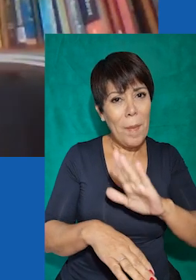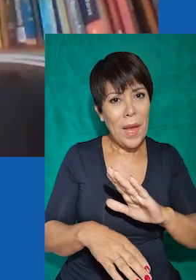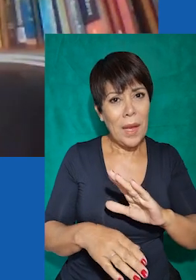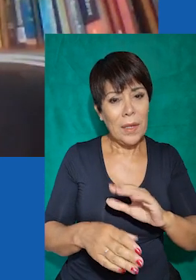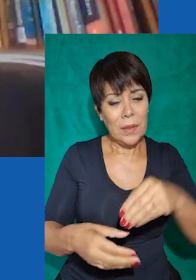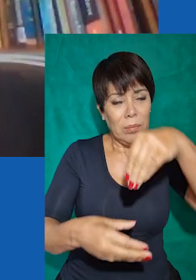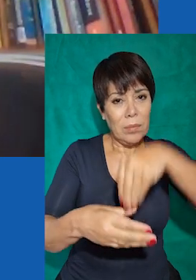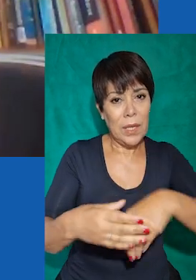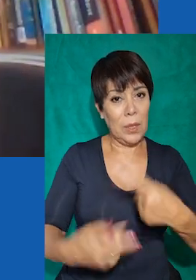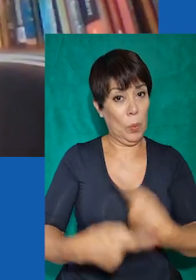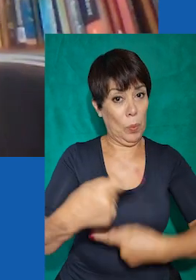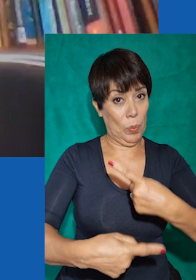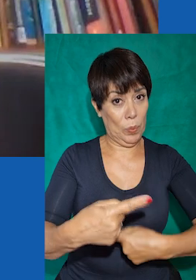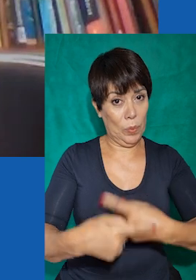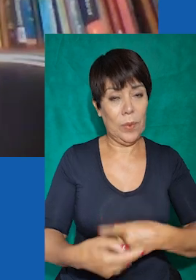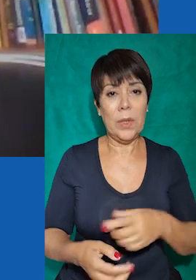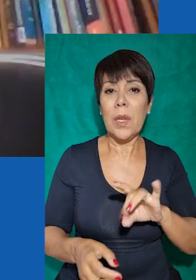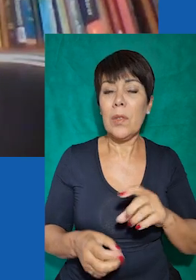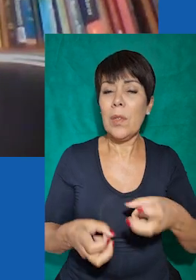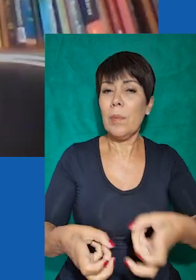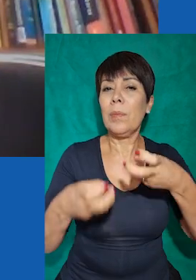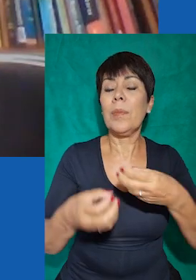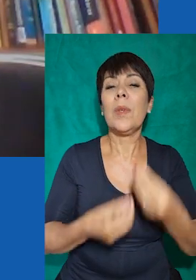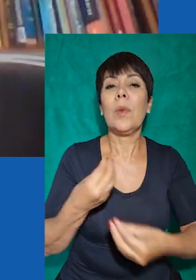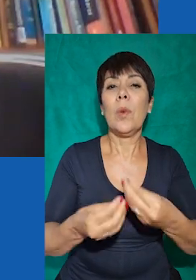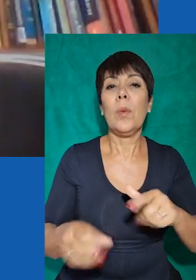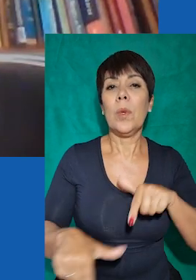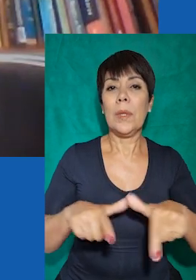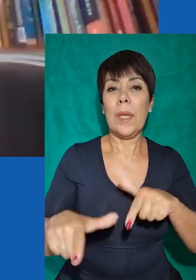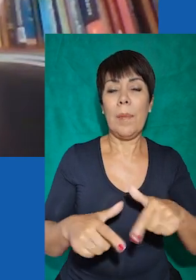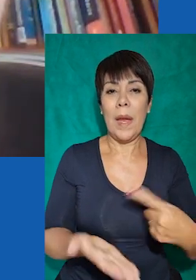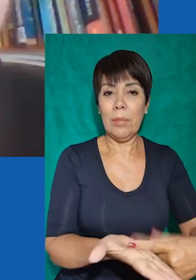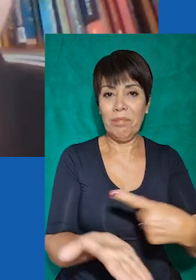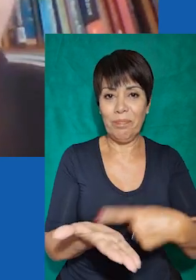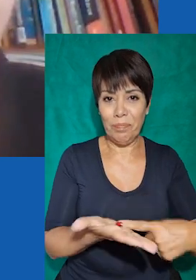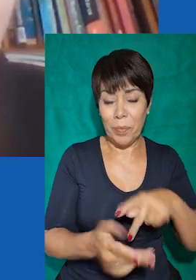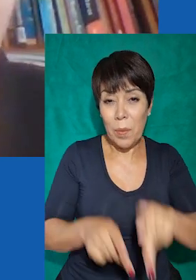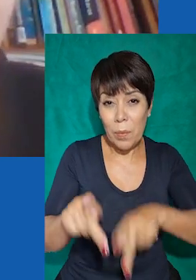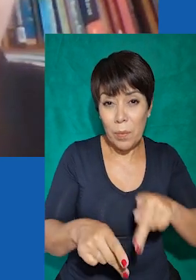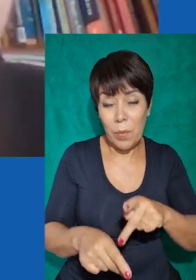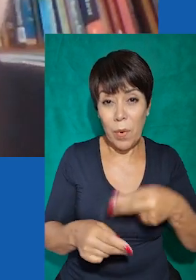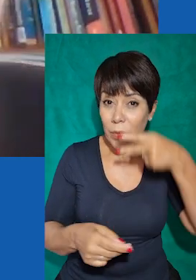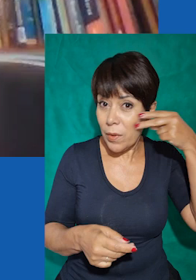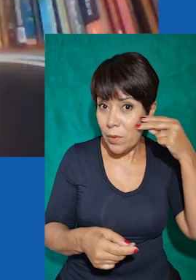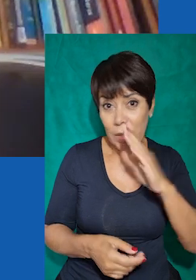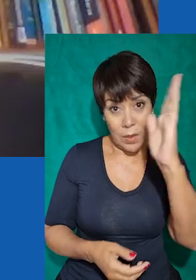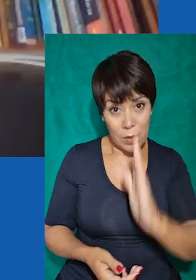ver, por exemplo, a atuação da Articulação dos Povos Indígenas do Brasil, a APIB,